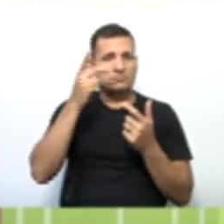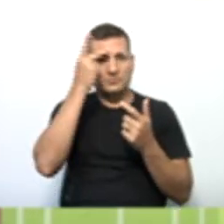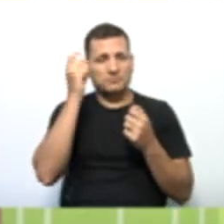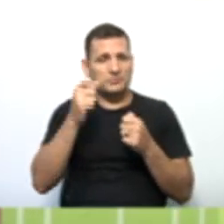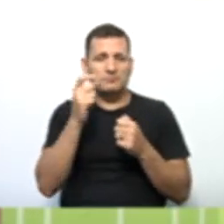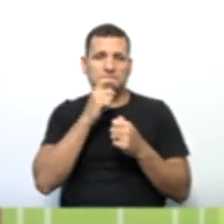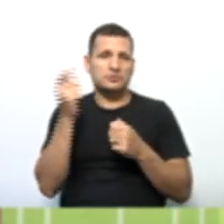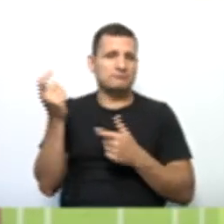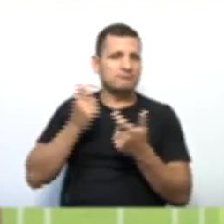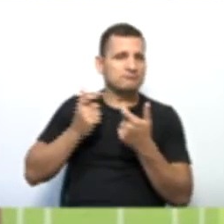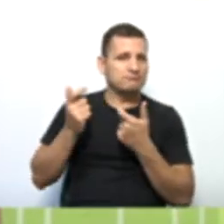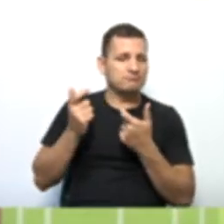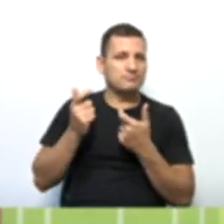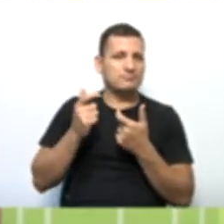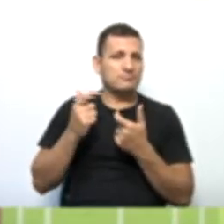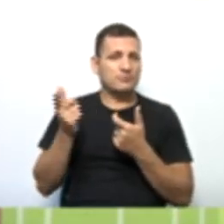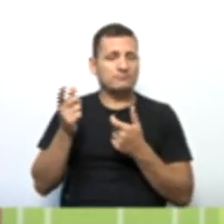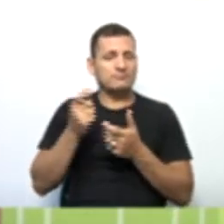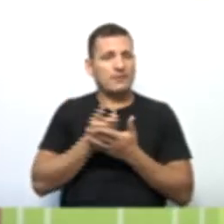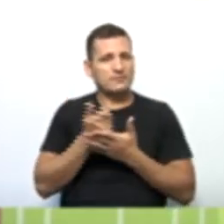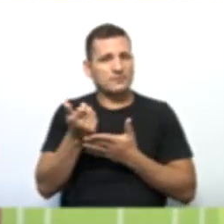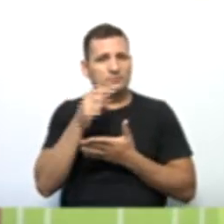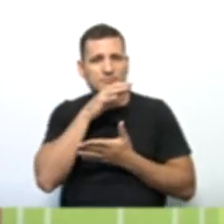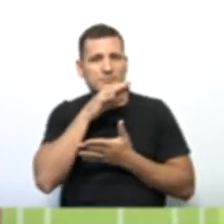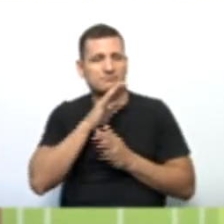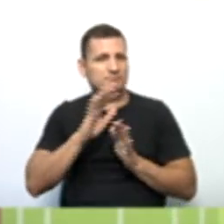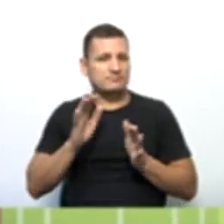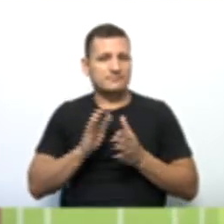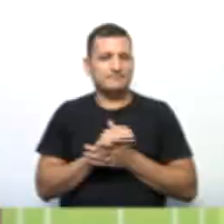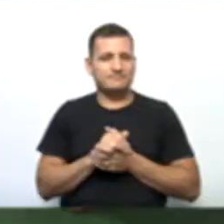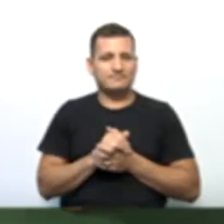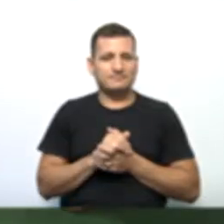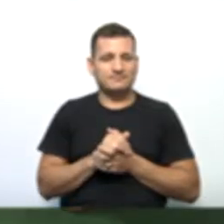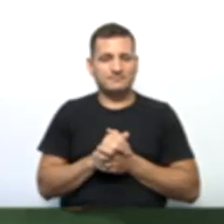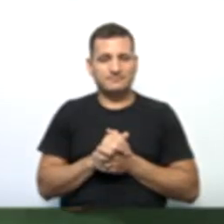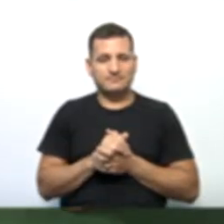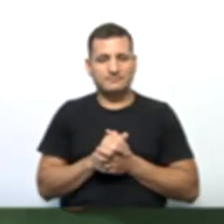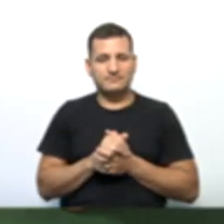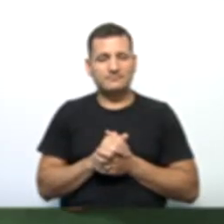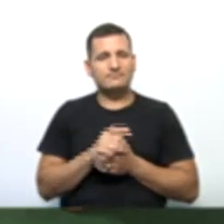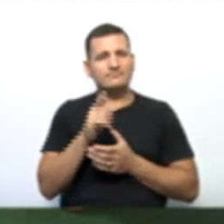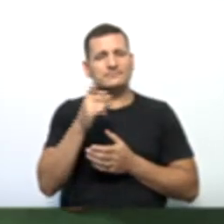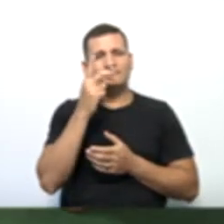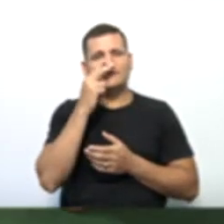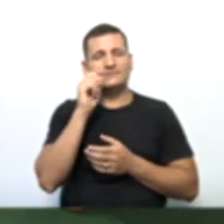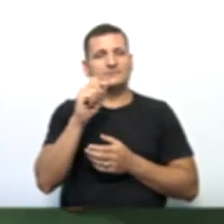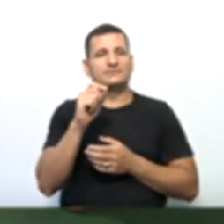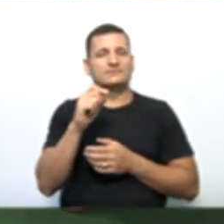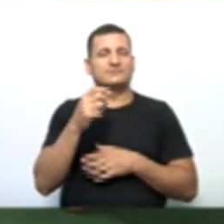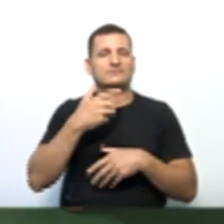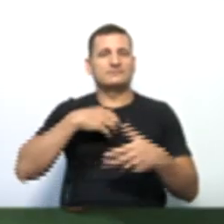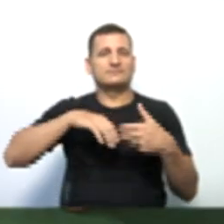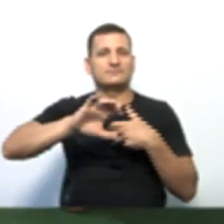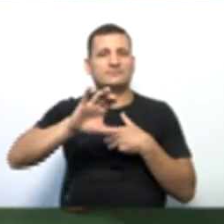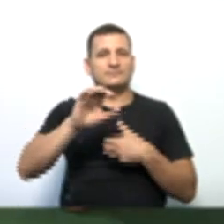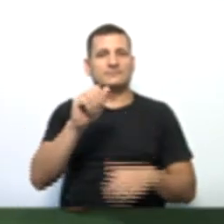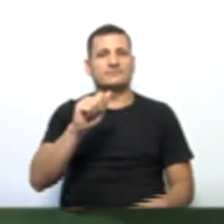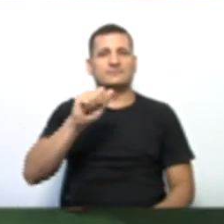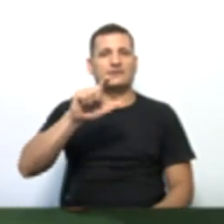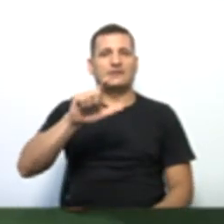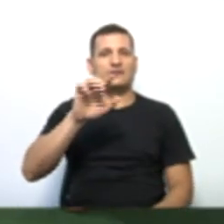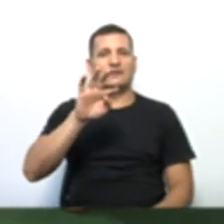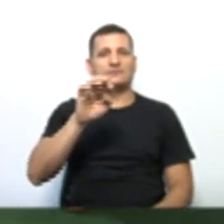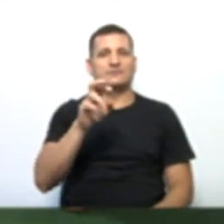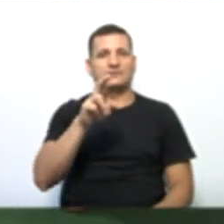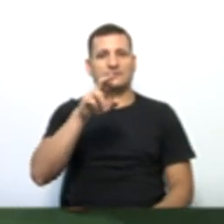mim. Então essa ação passa a ser ruim. Bem fácil, né? Isso tem a ver muito com a ideia de alteridade, né, professor? Sim. O que é alteridade mesmo, pessoal? A